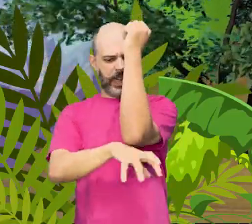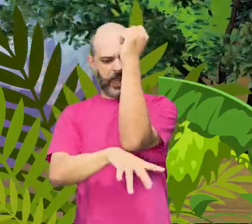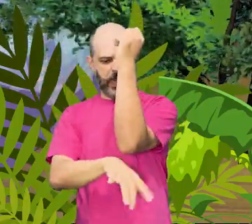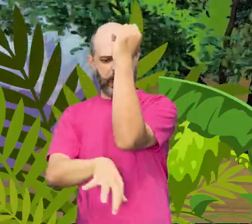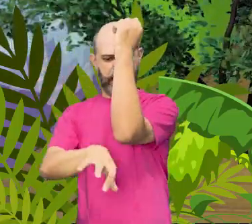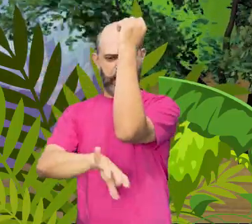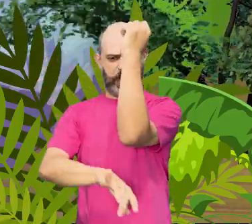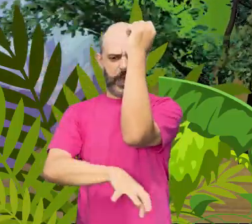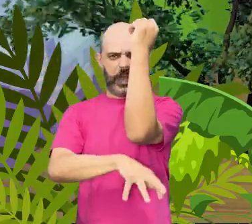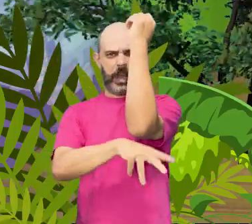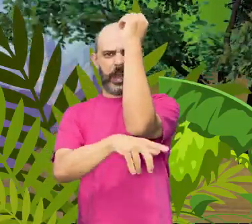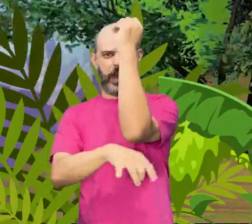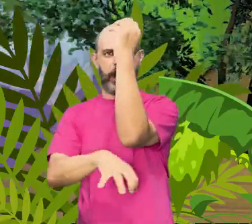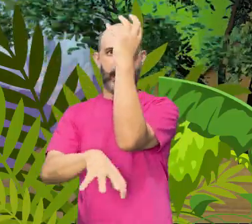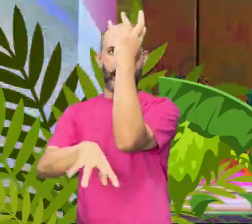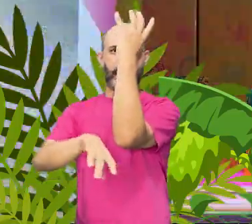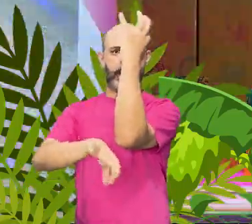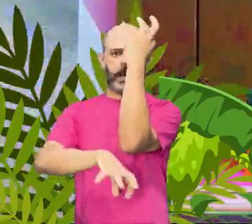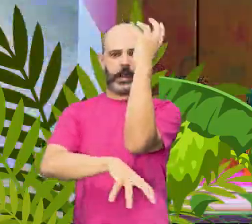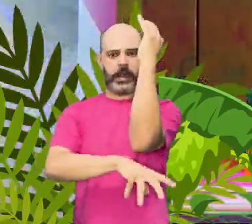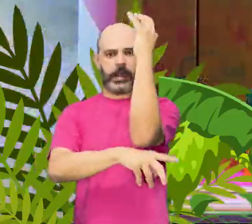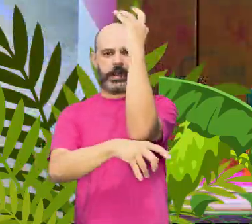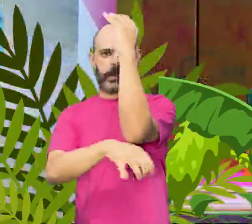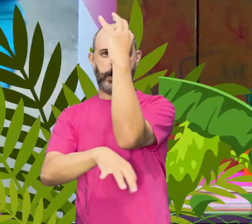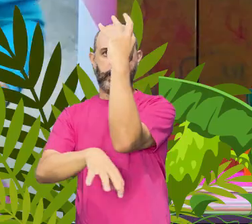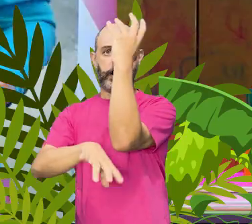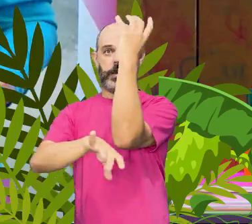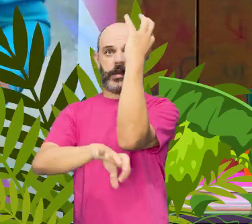dançam profundamente.